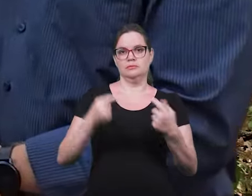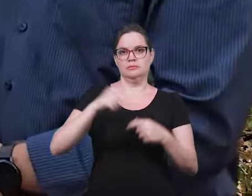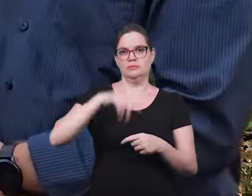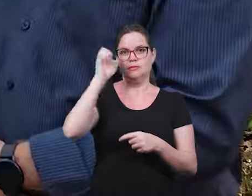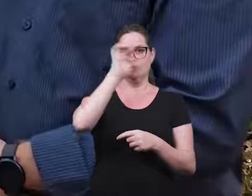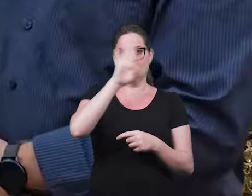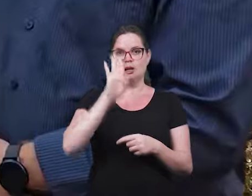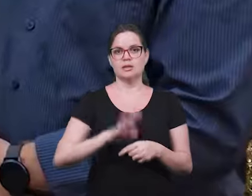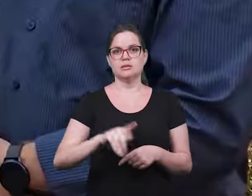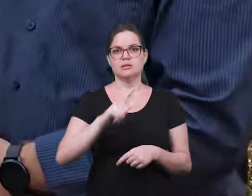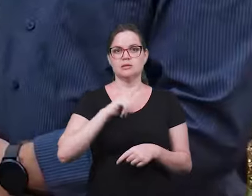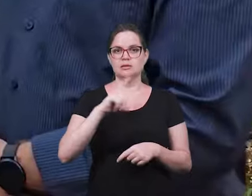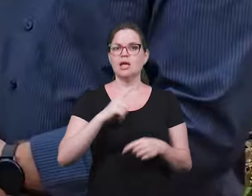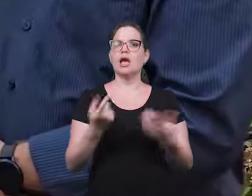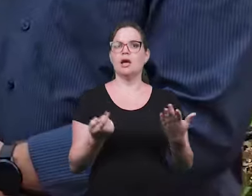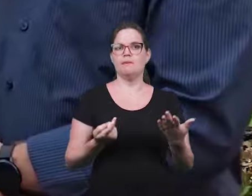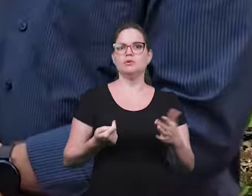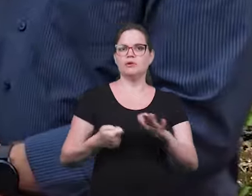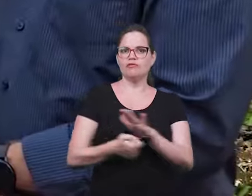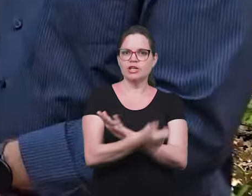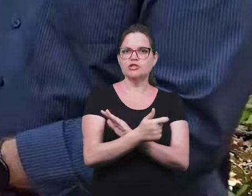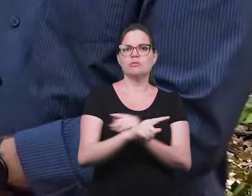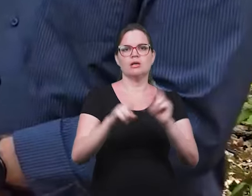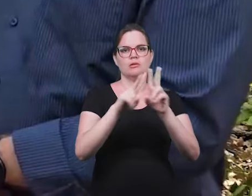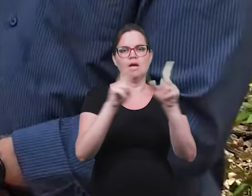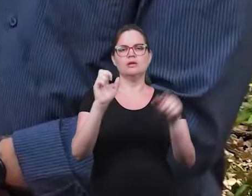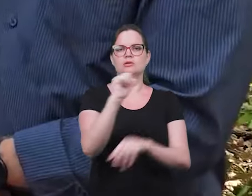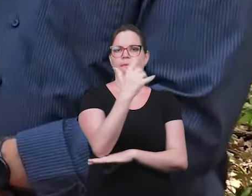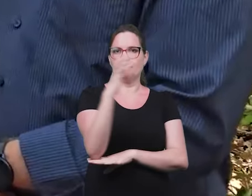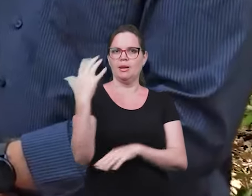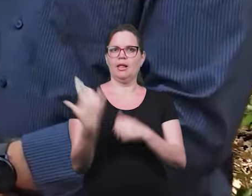no Brasil a gente tem muito investimento em plantas,